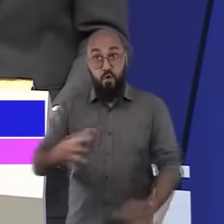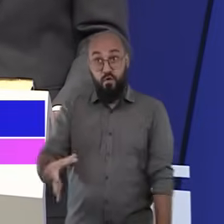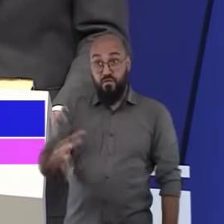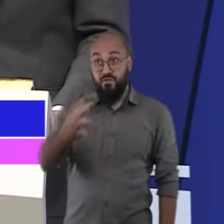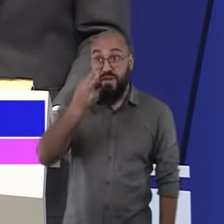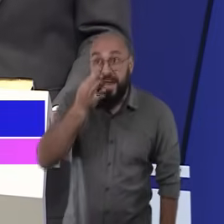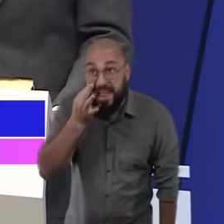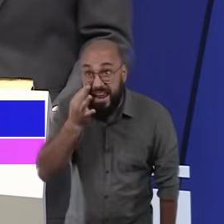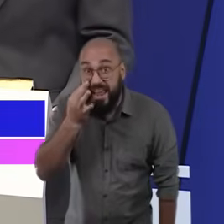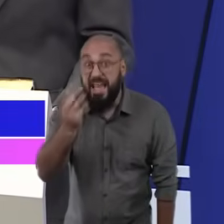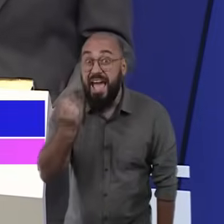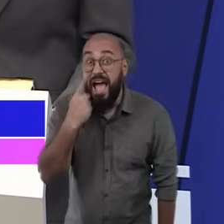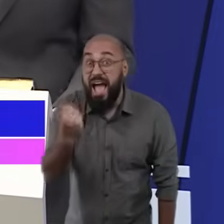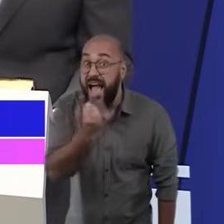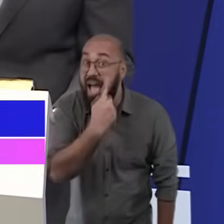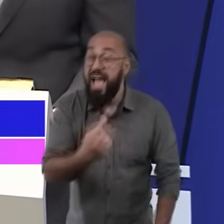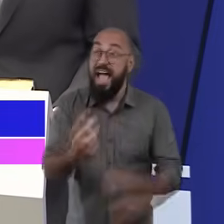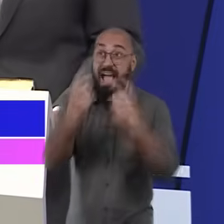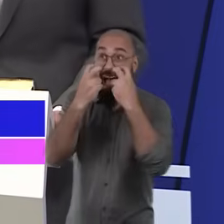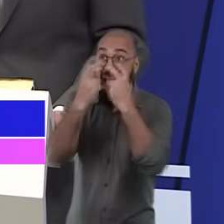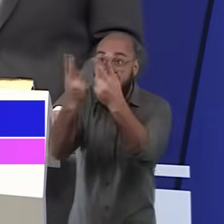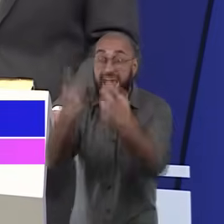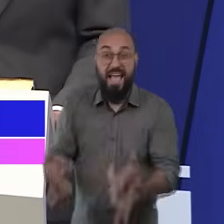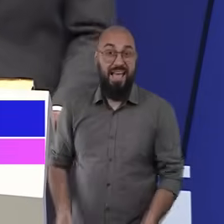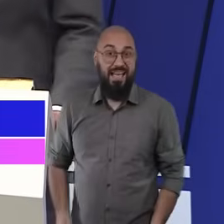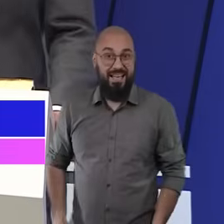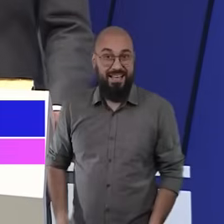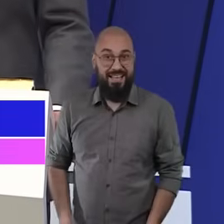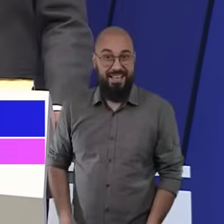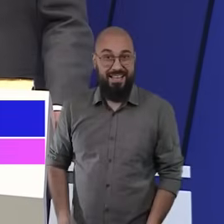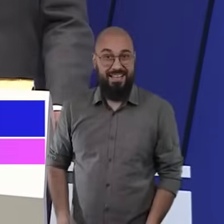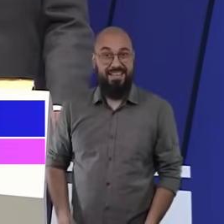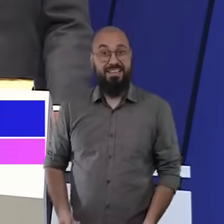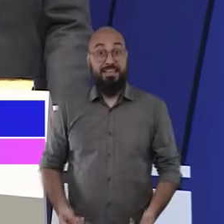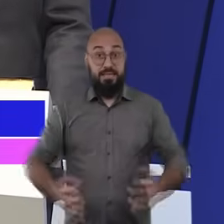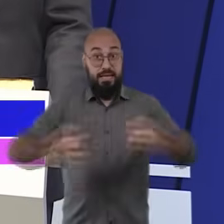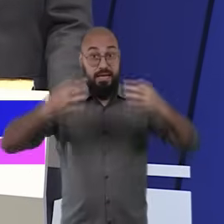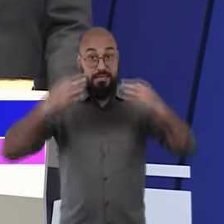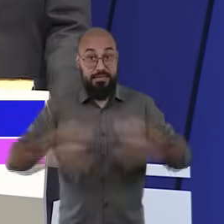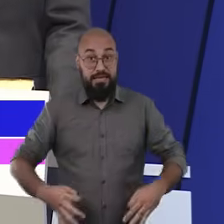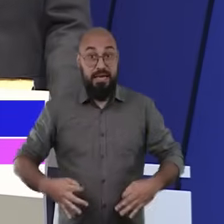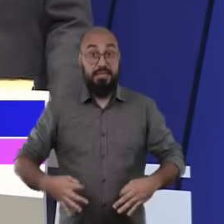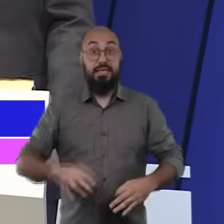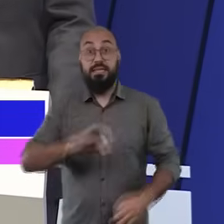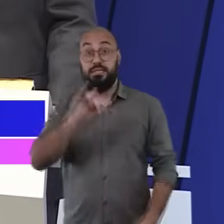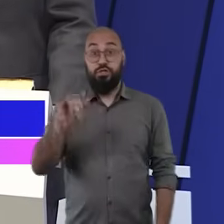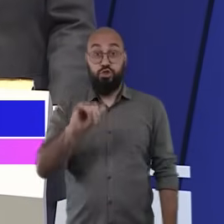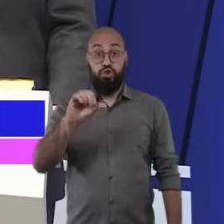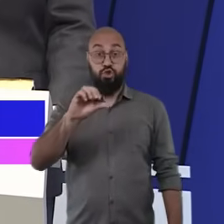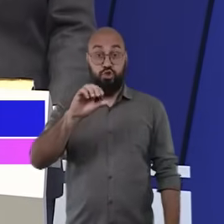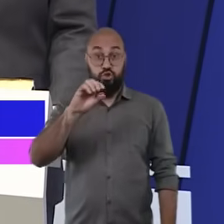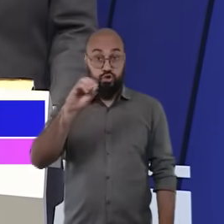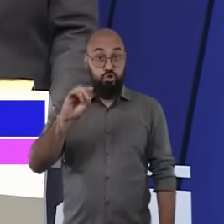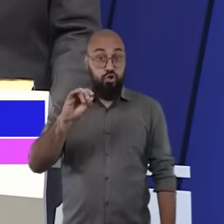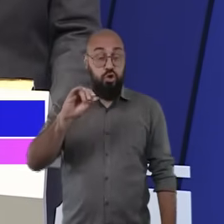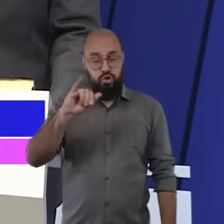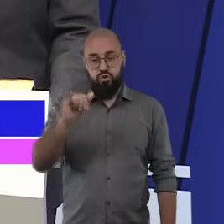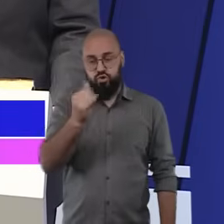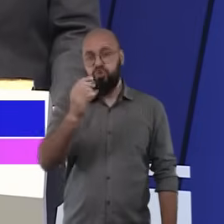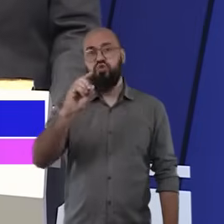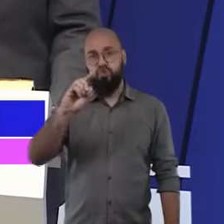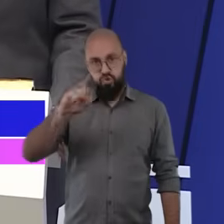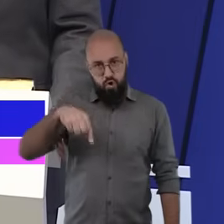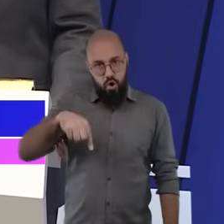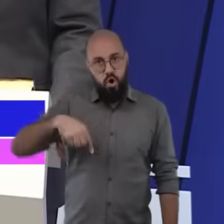verão. Esta certeza de Jó aponta para o momento ápice da